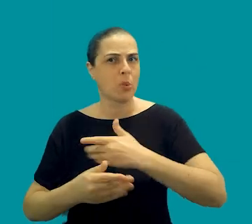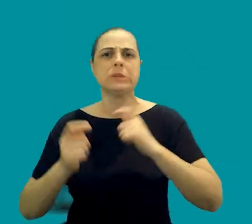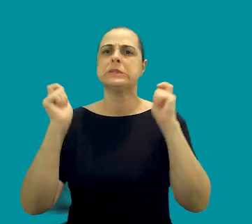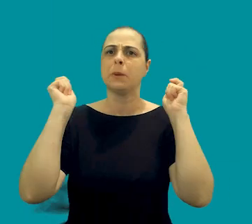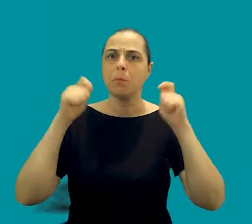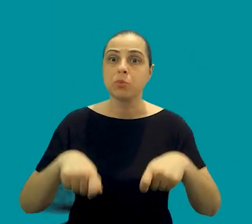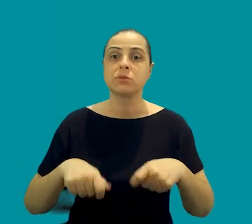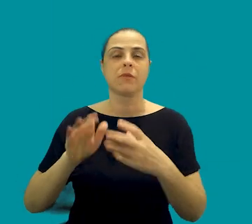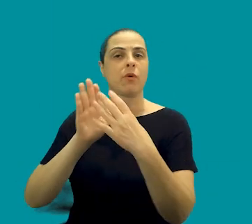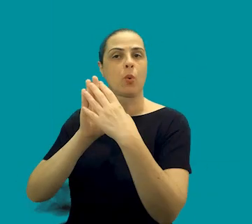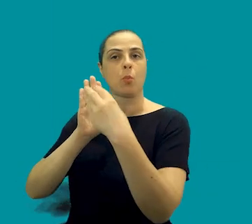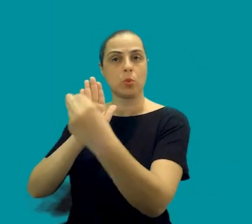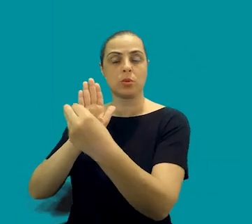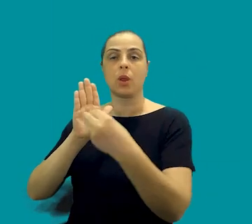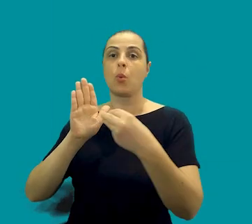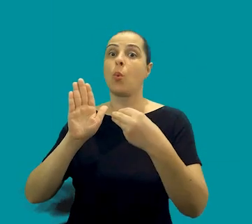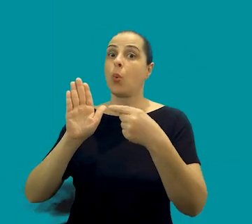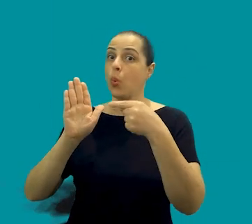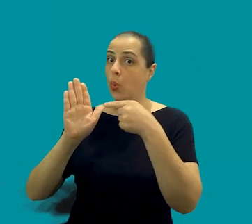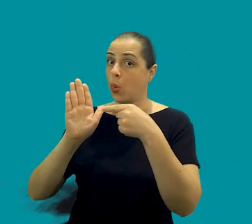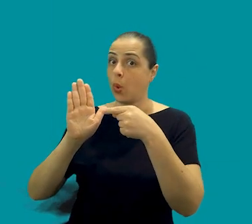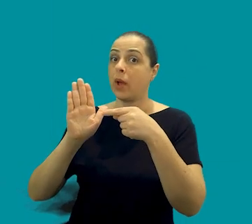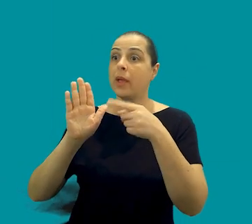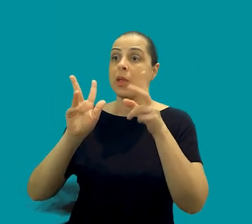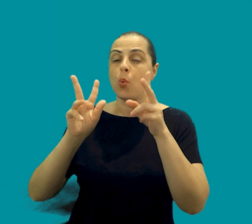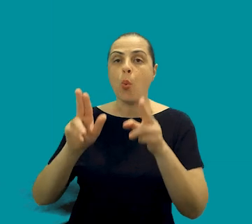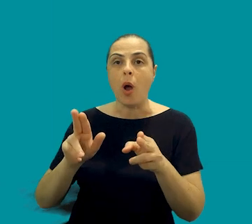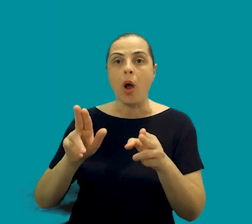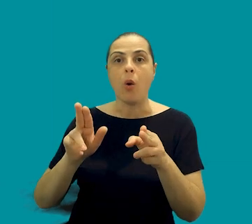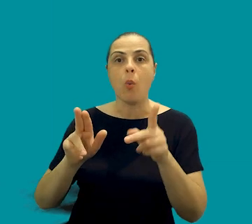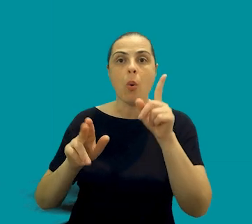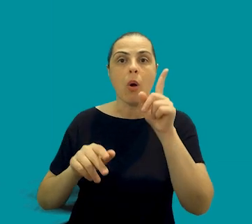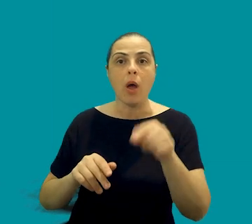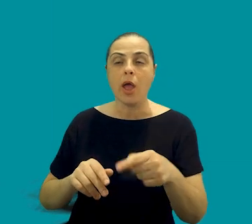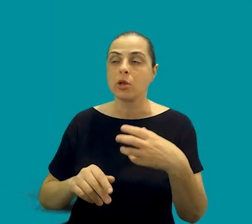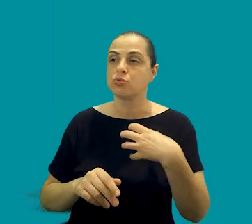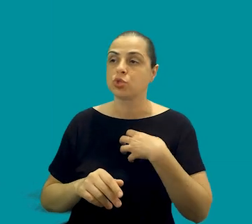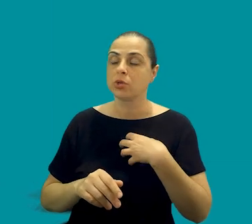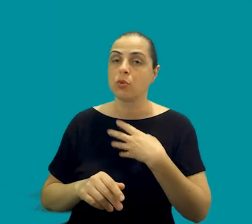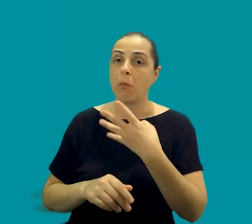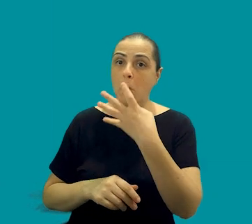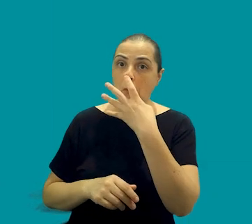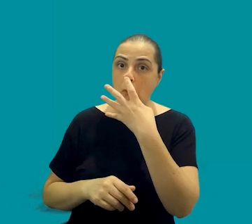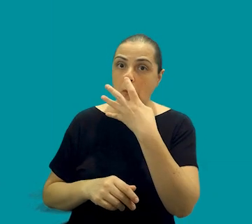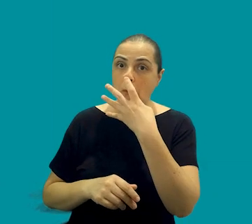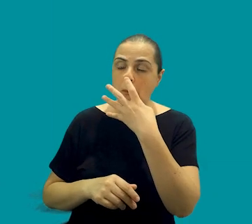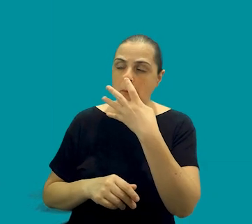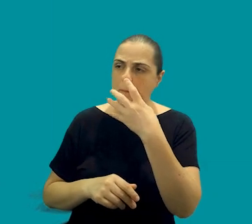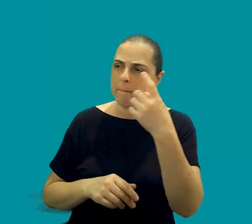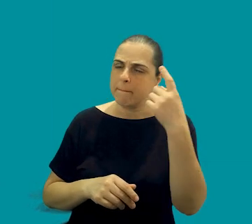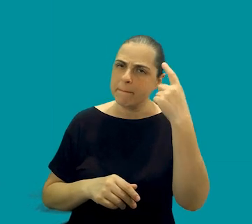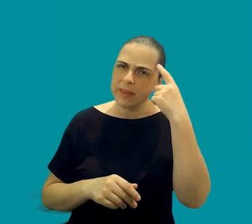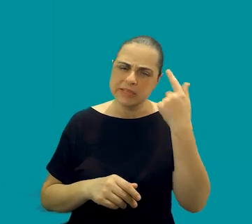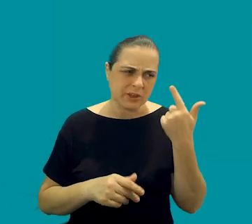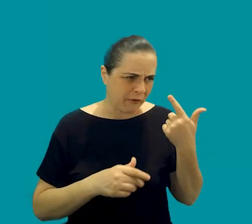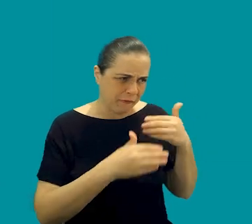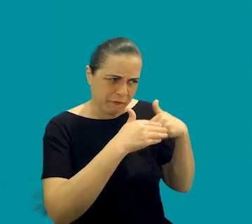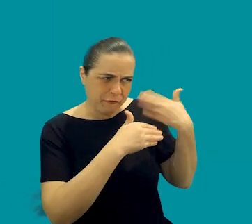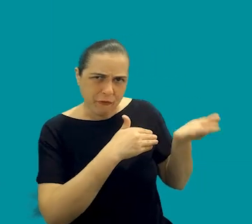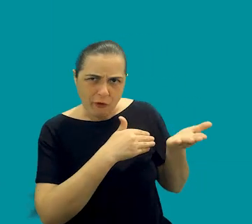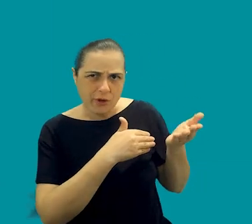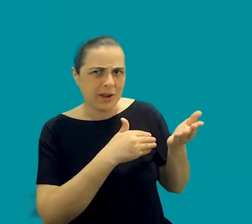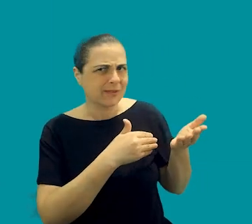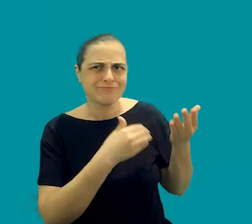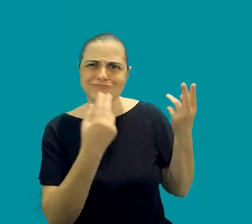possível, cria um paradigma, cria um ponto de partida, cria um cartão de visitas, assim. Sempre alguém fala, mas não vai dar certo. Menino